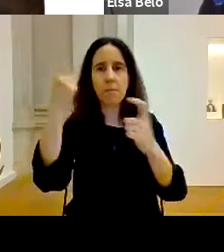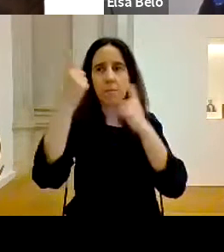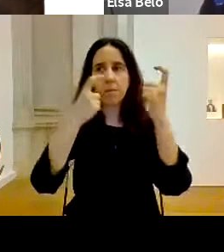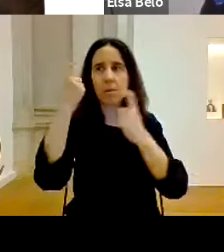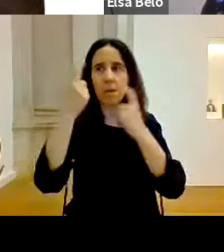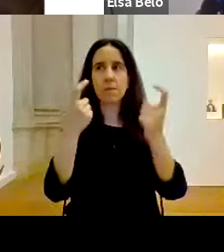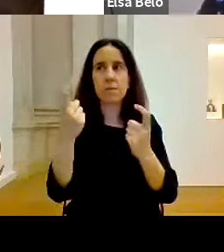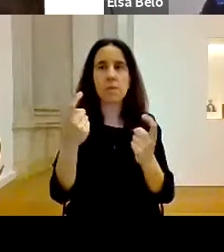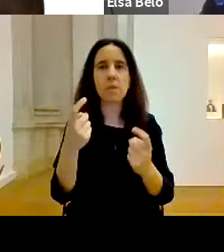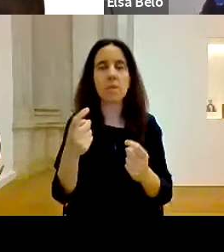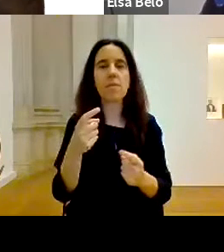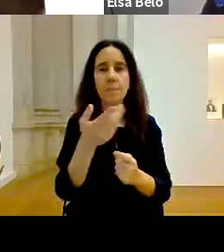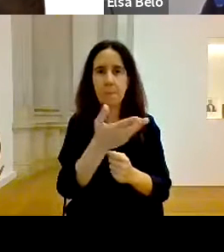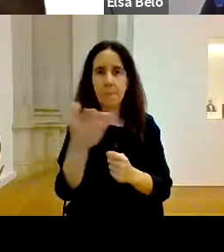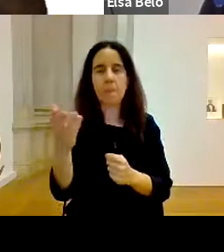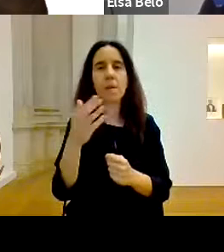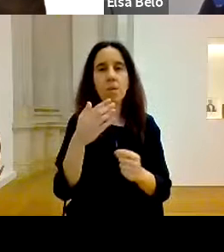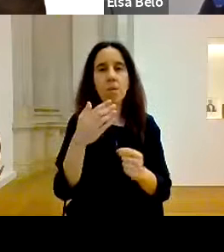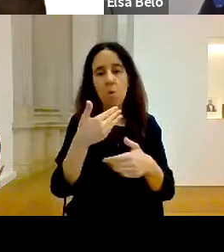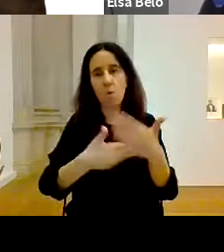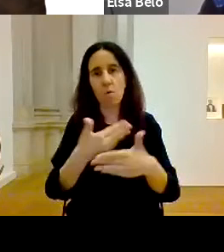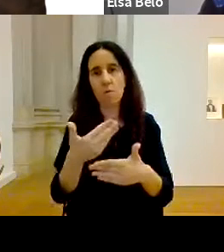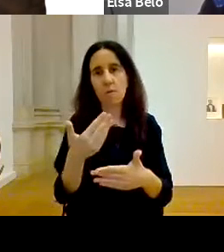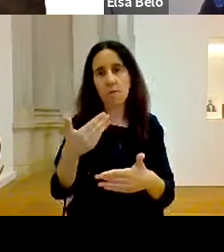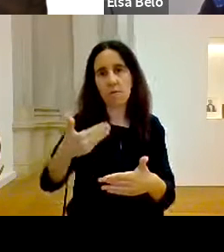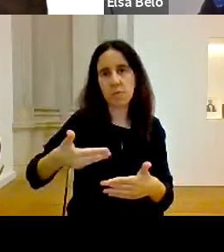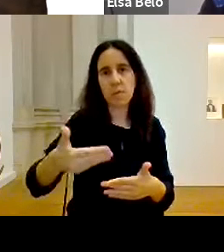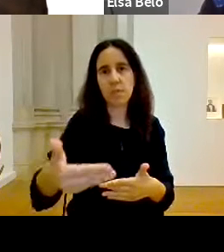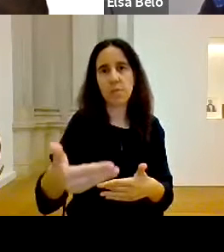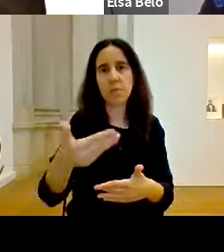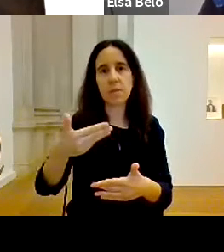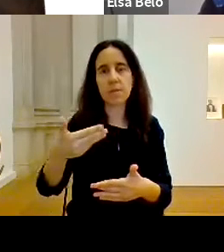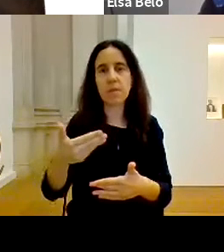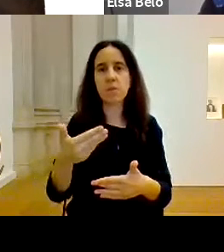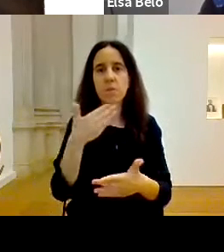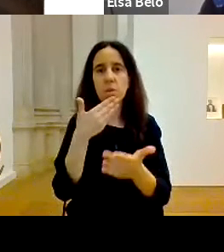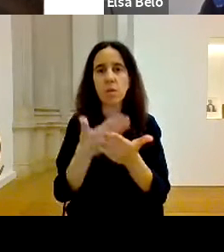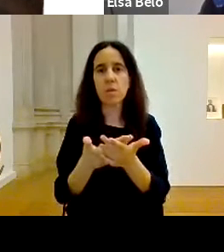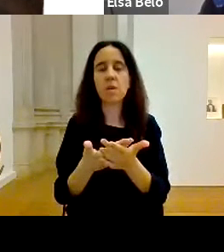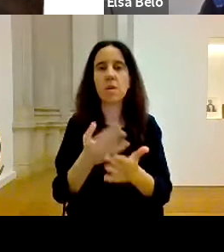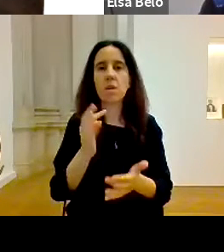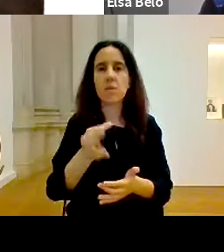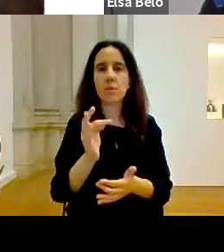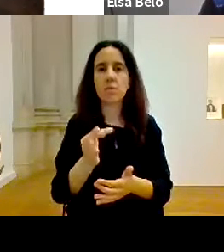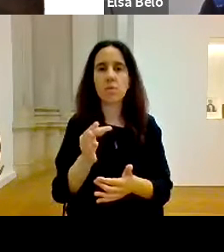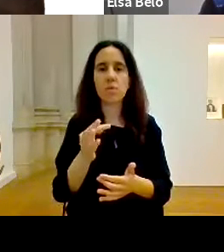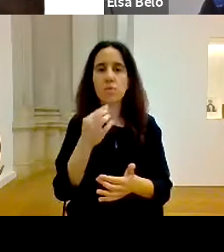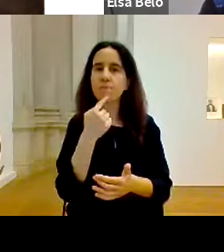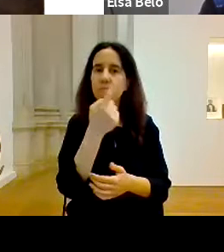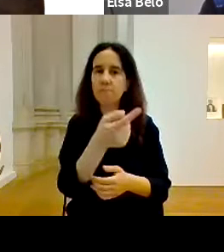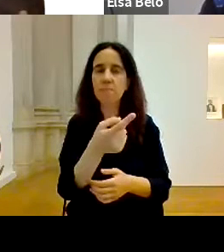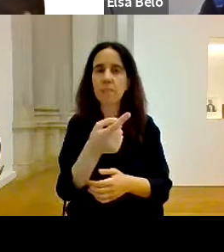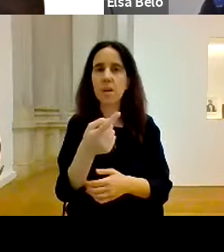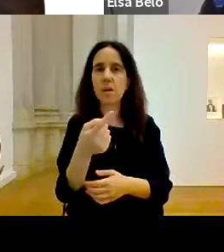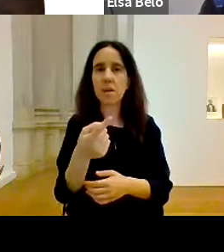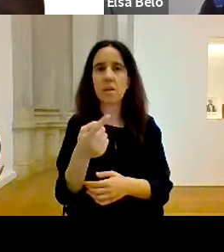depois planeado, executado e encerrado, como dizia há pouco o Pedro, eu acho que vale a pena ver ao longo deste ciclo de vida que tipo